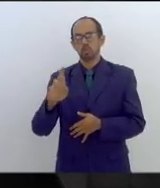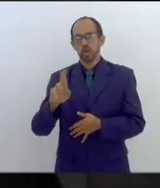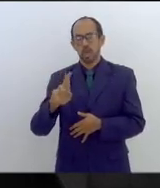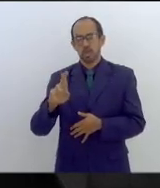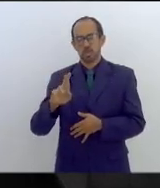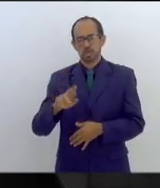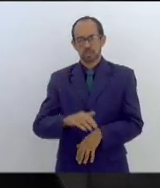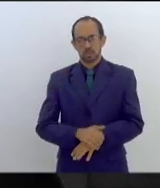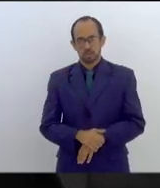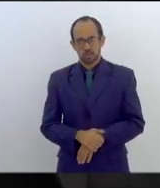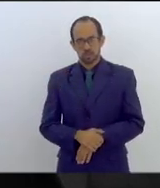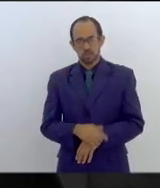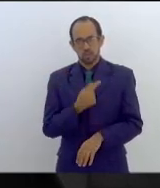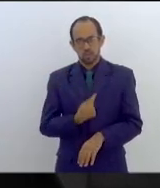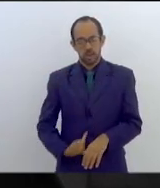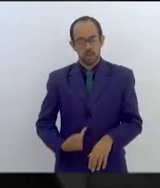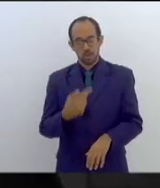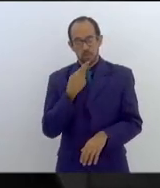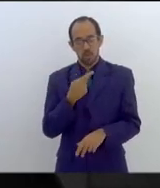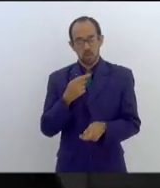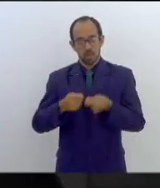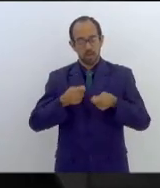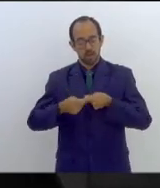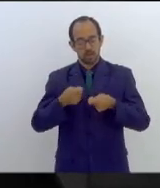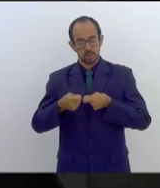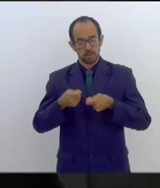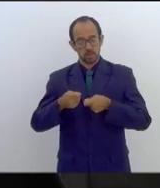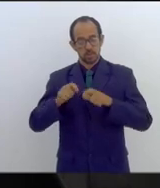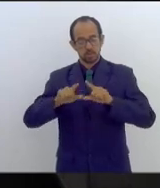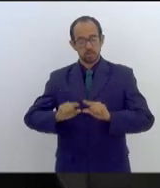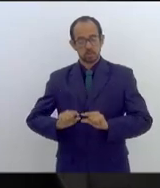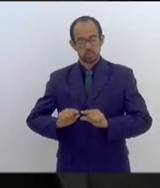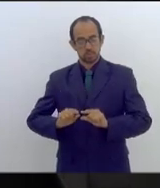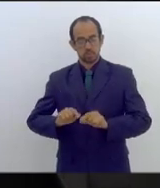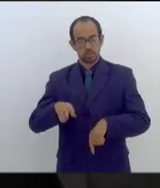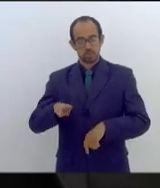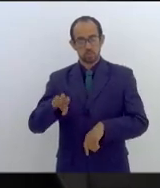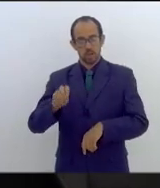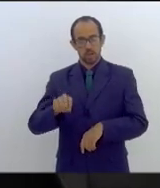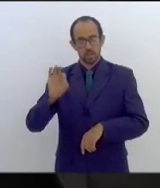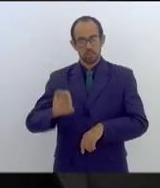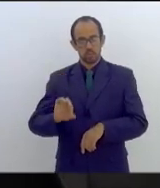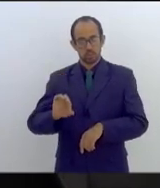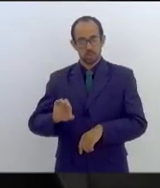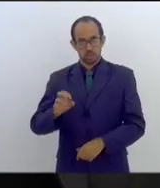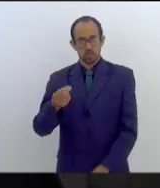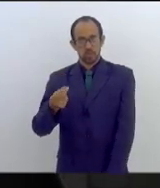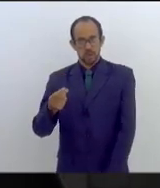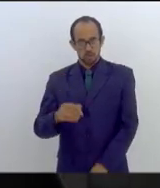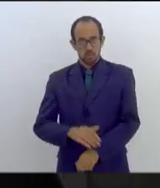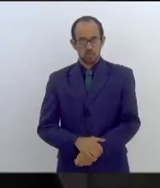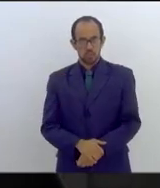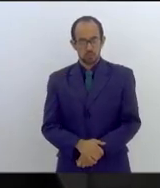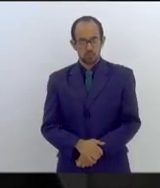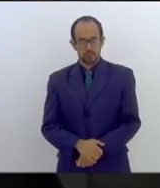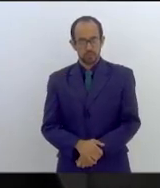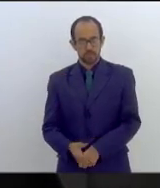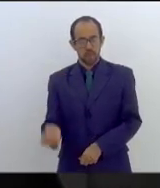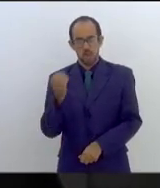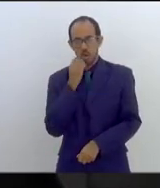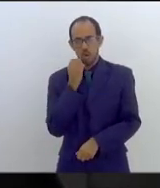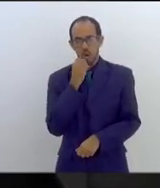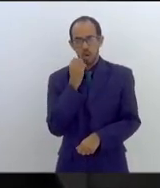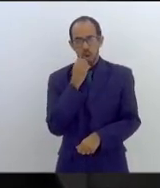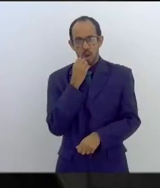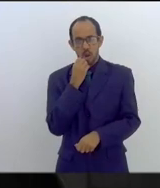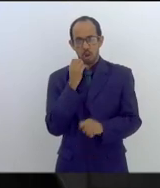na negociação, houve uma redução nessas tratativas de 40% desse valor. É claro, não se